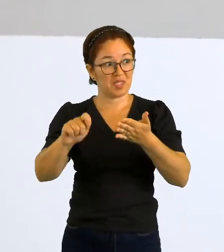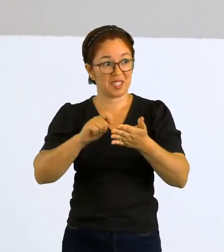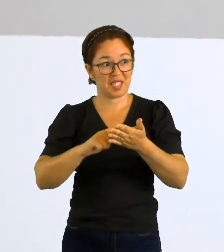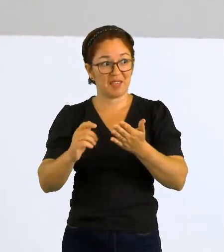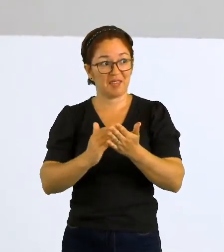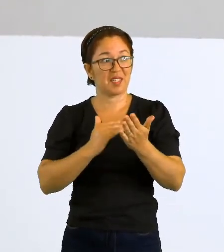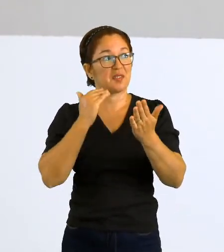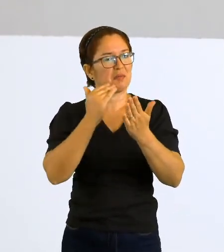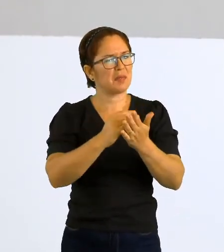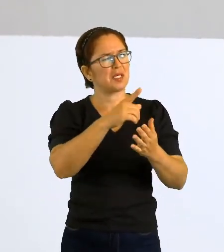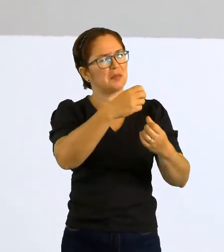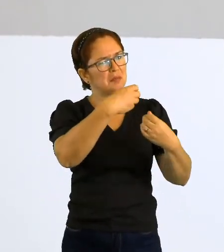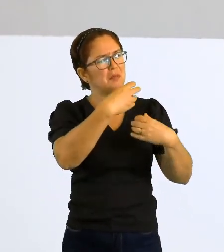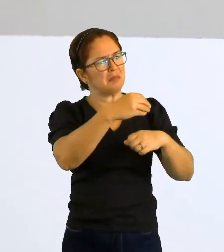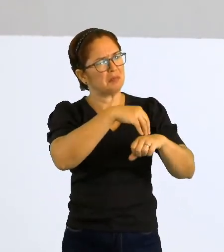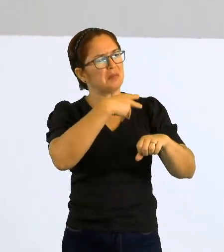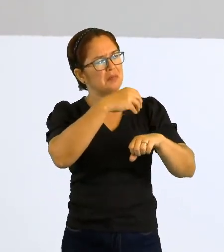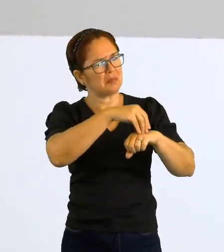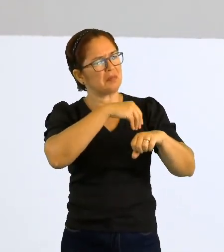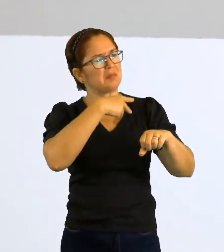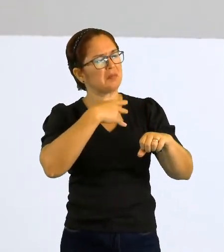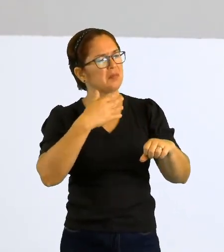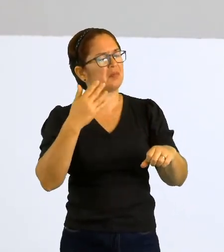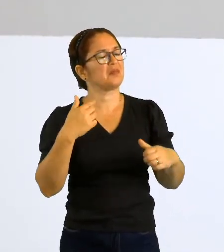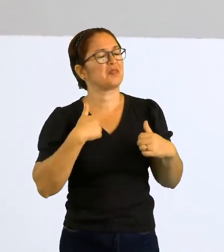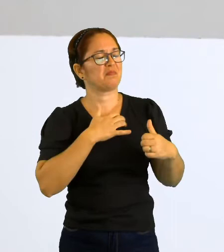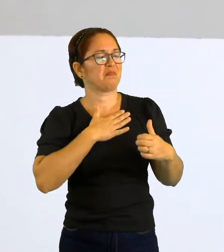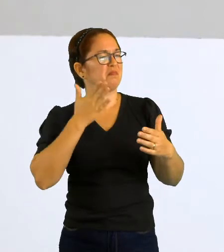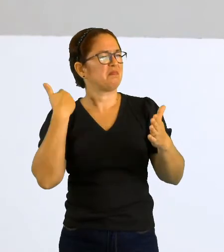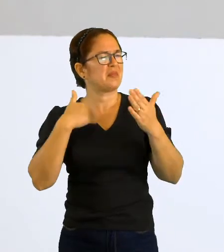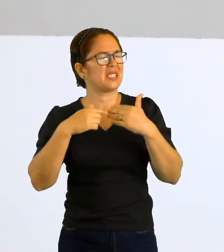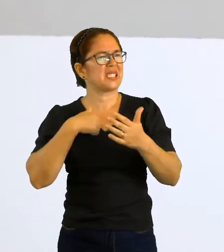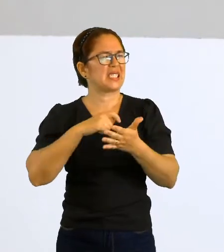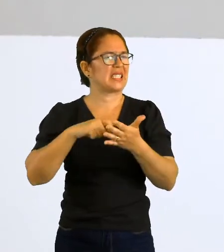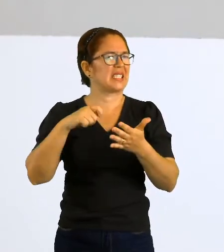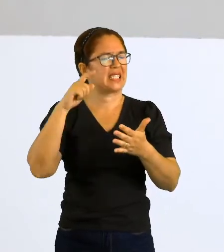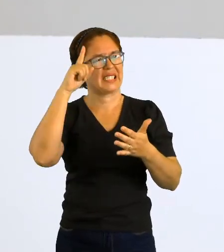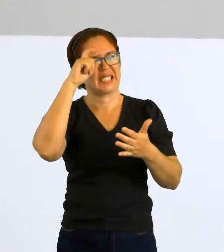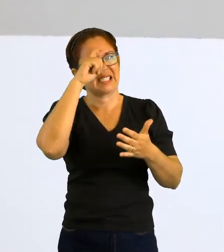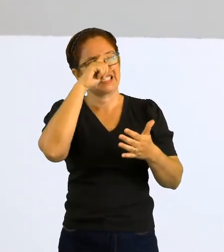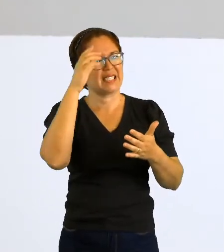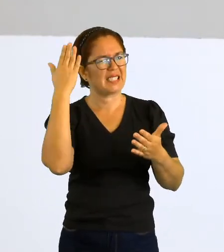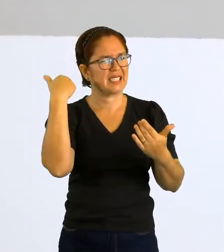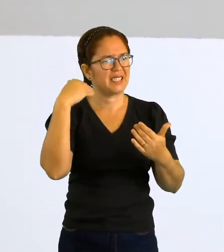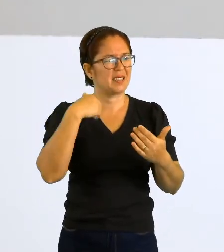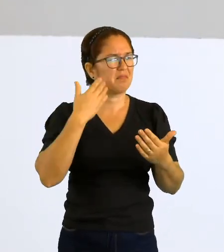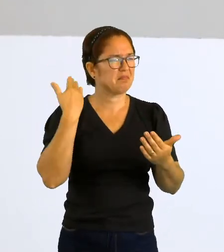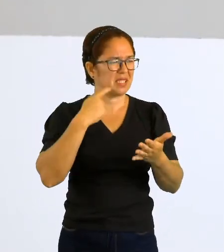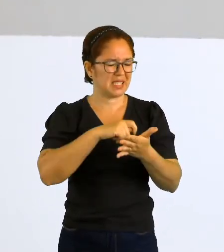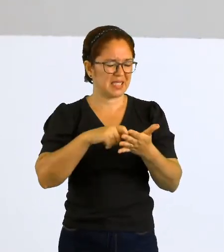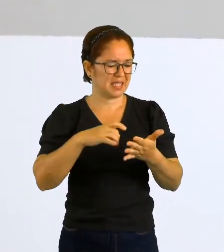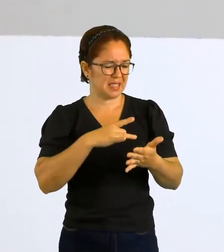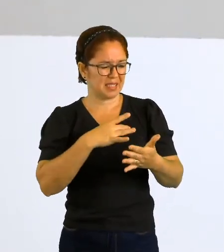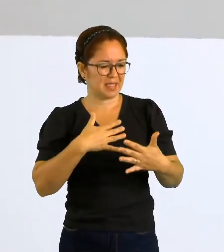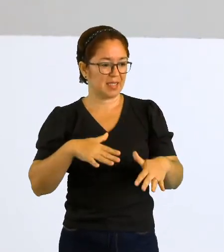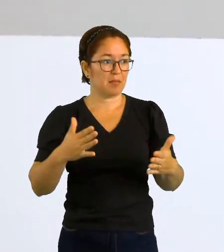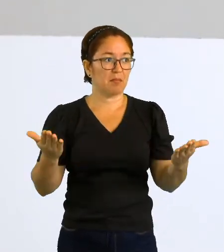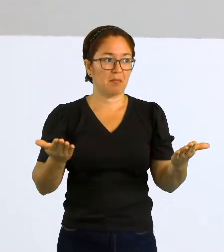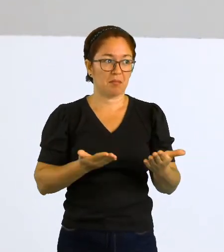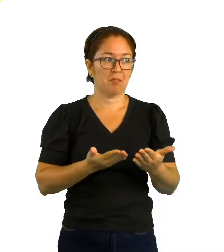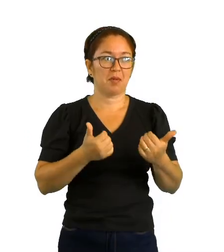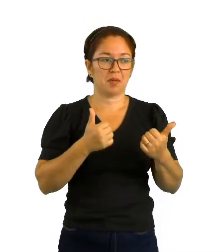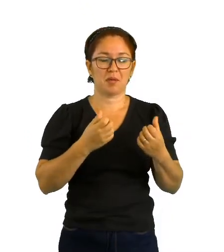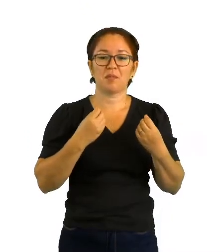assistir essas aulas. Antes eu tinha medo de escrever. Olha o jeito que eu escrevi essa musiquinha aqui. Veja se ficou